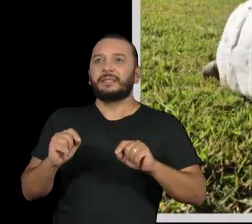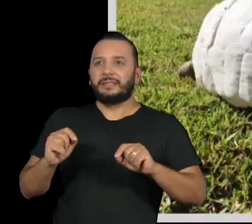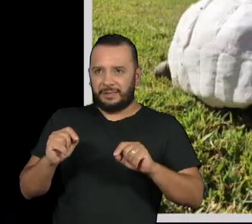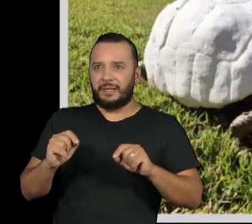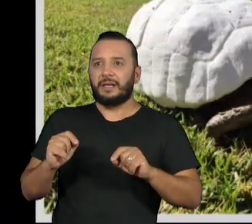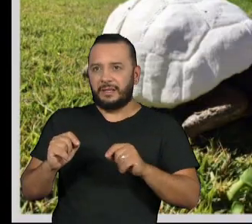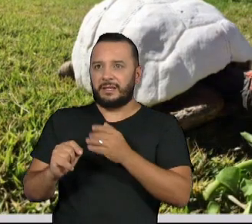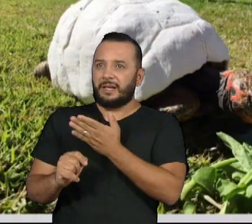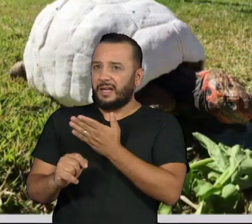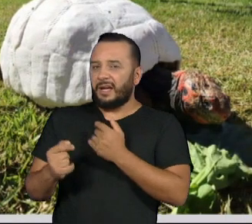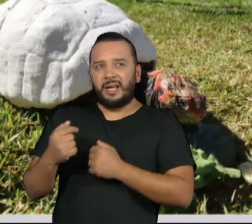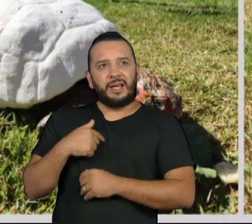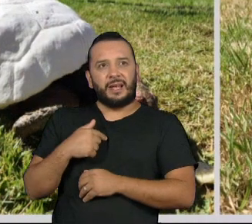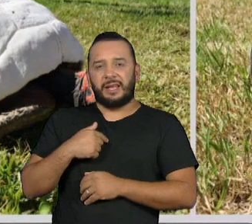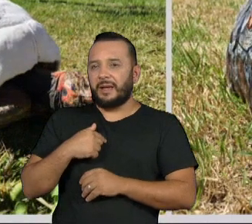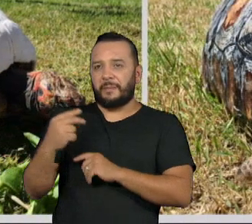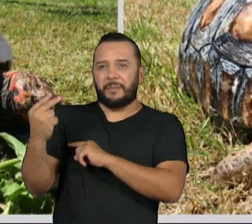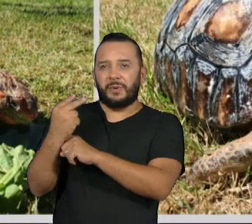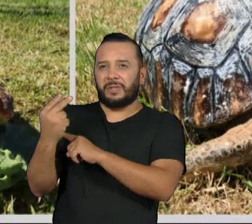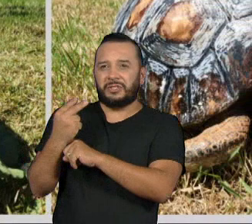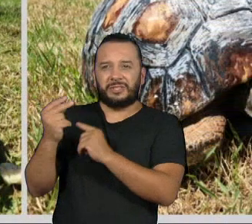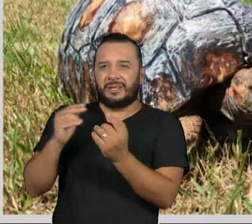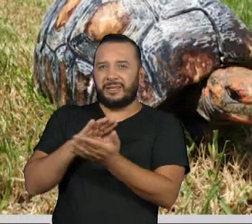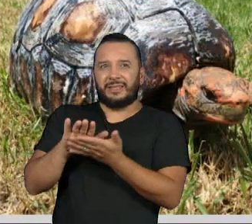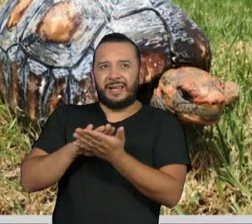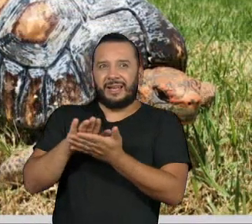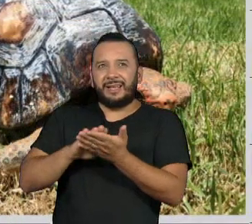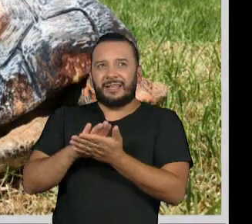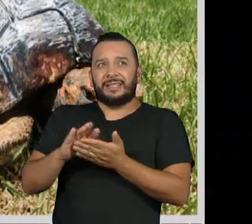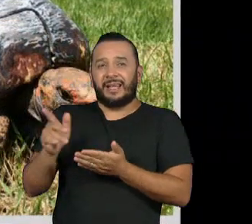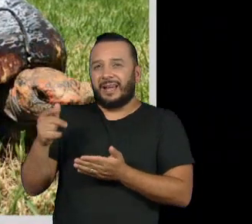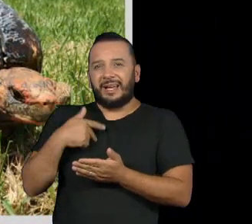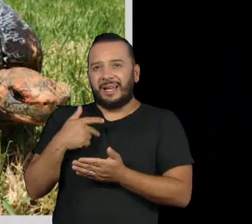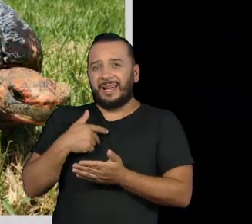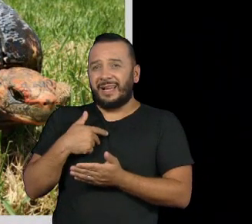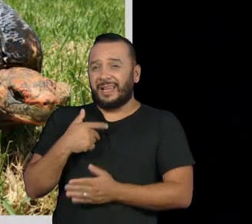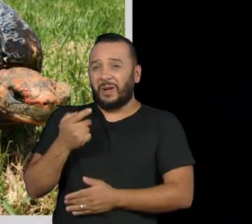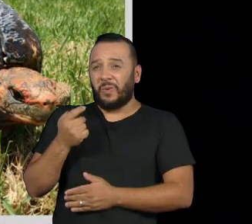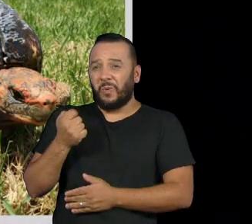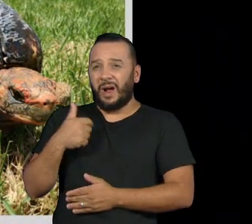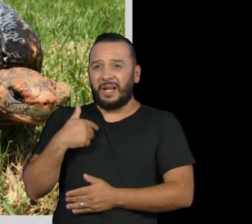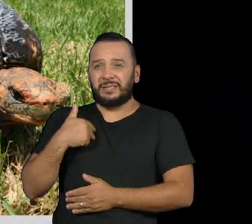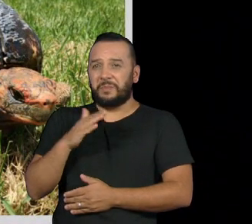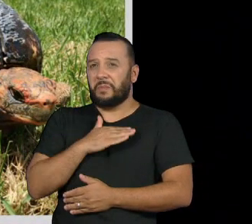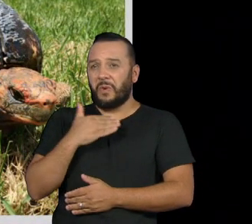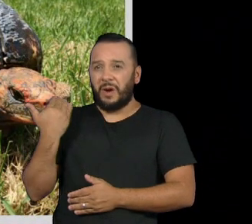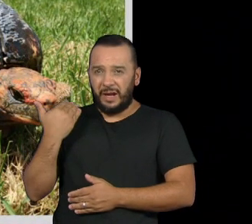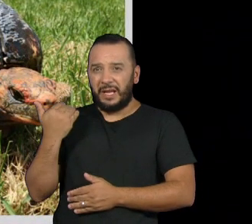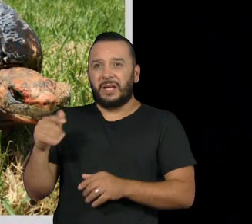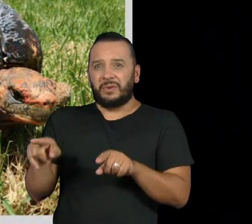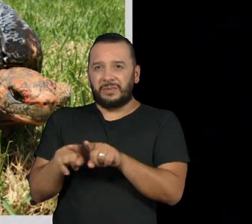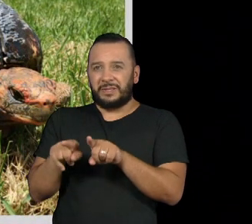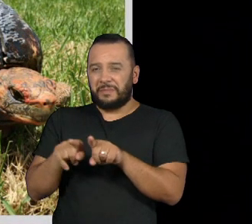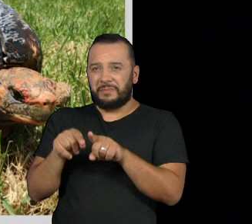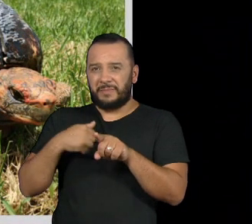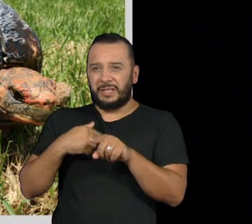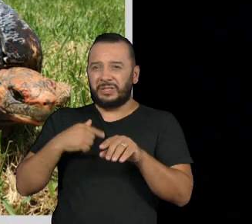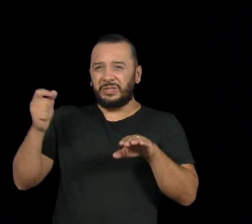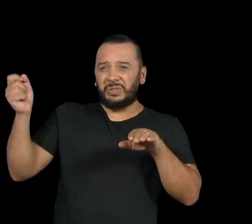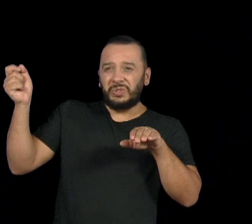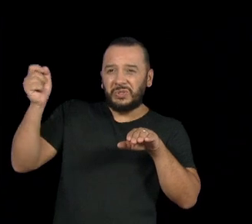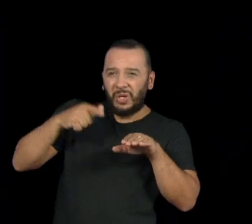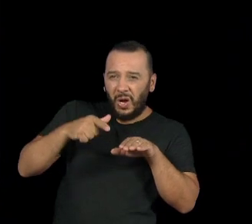e desprovida da proteção natural, ela ficou vulnerável a predadores, espinhos e à luz do